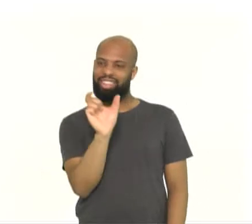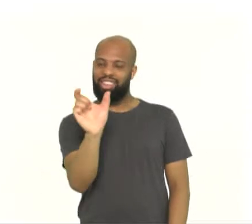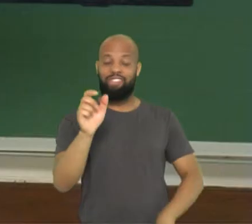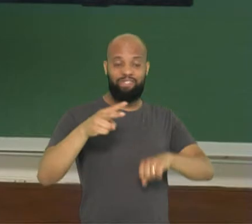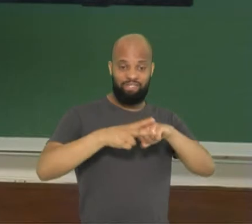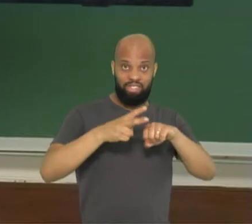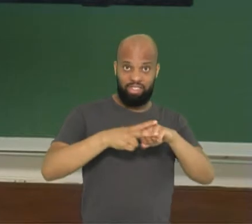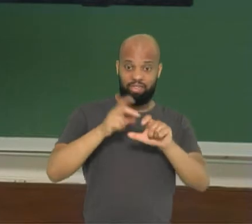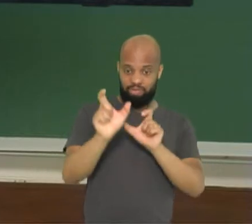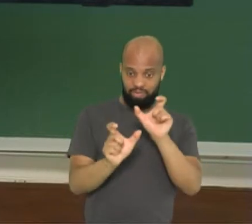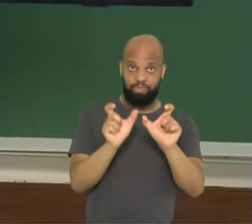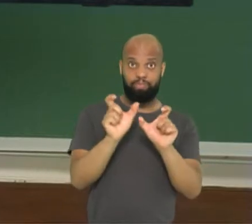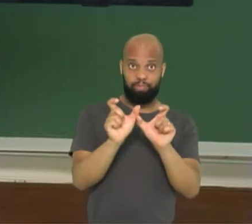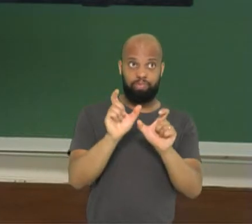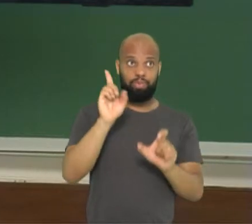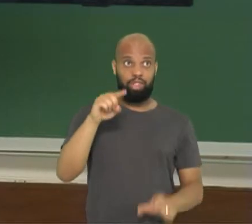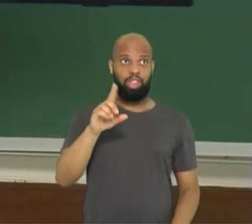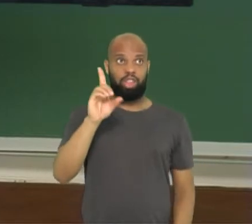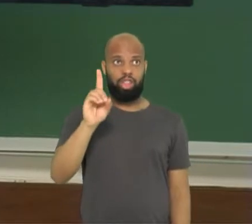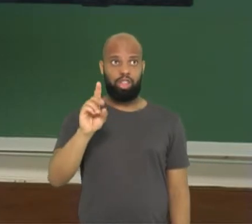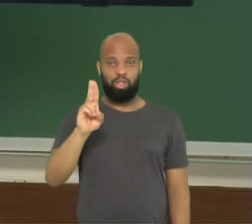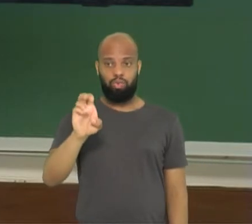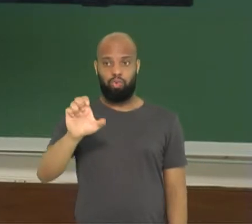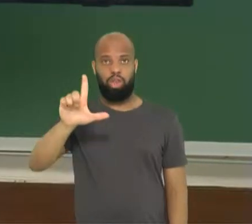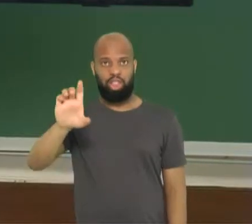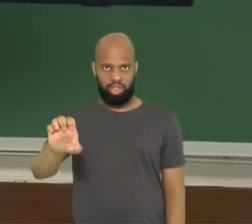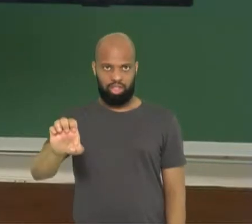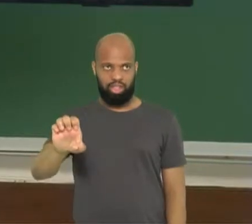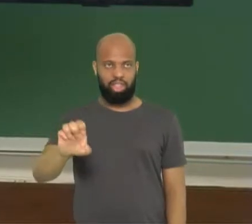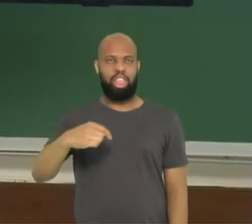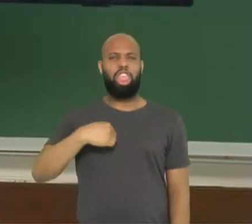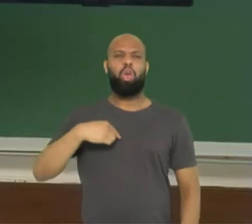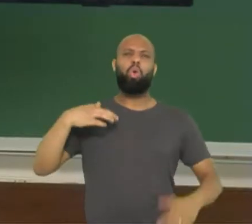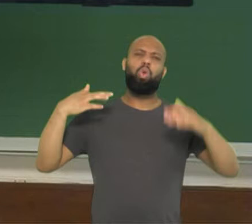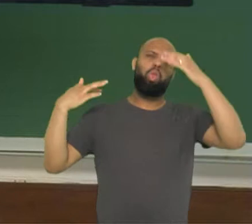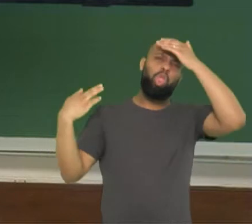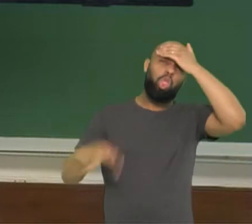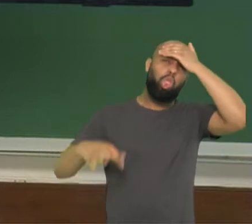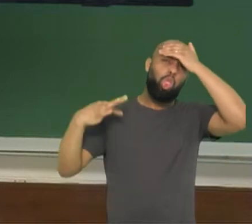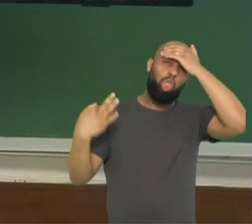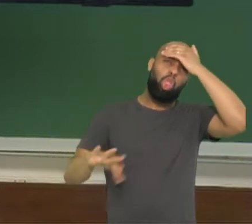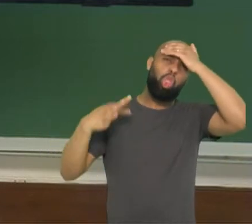se em português eu digo, eu estou com dor na minha cabeça.